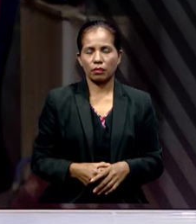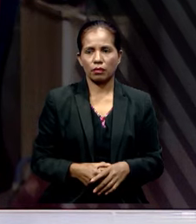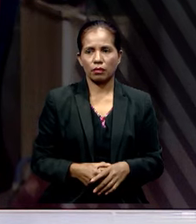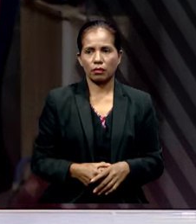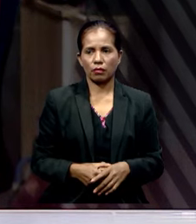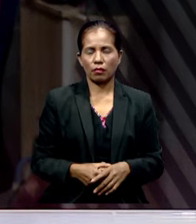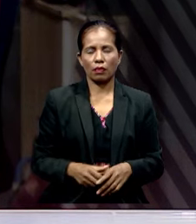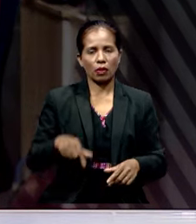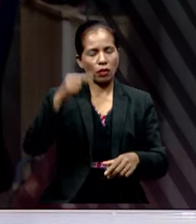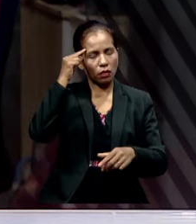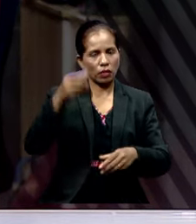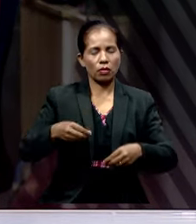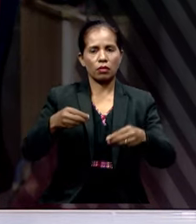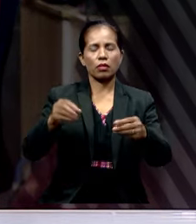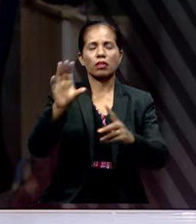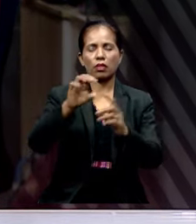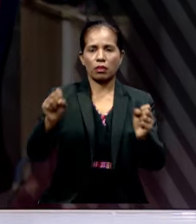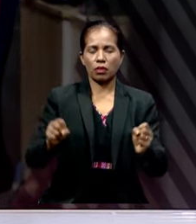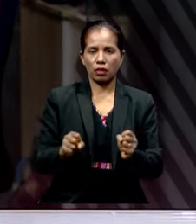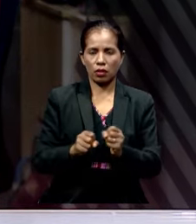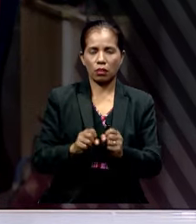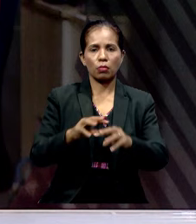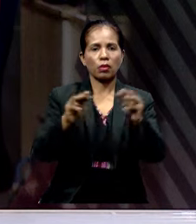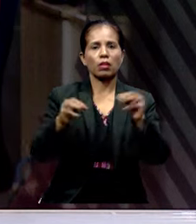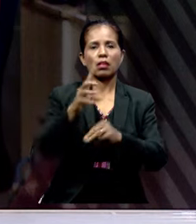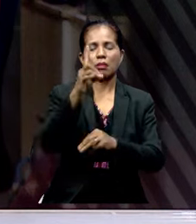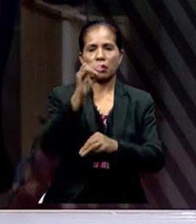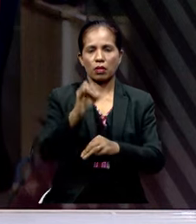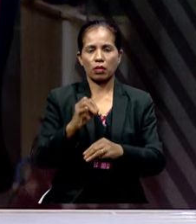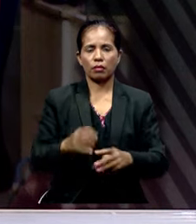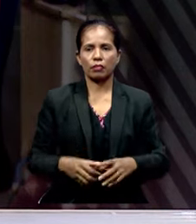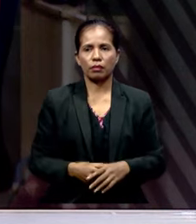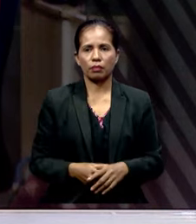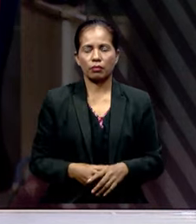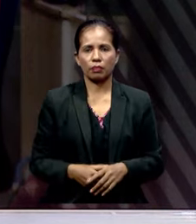governo for posse, você fissou com eleito o município dele.